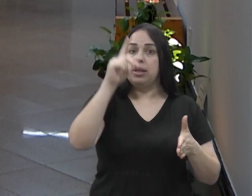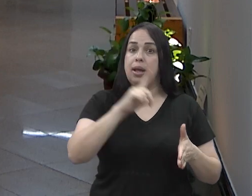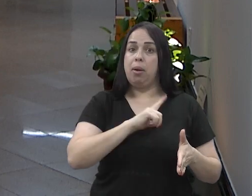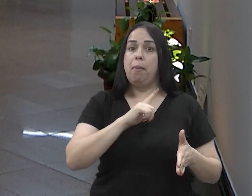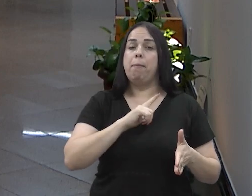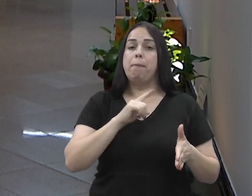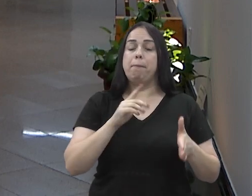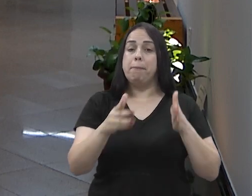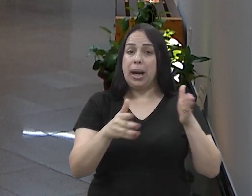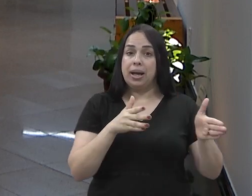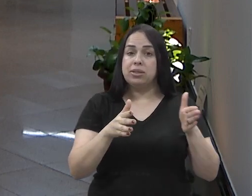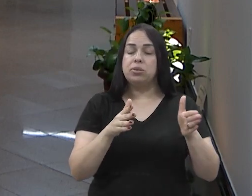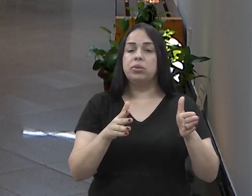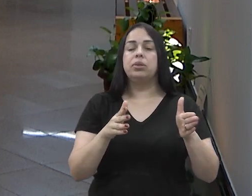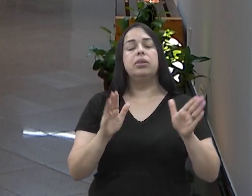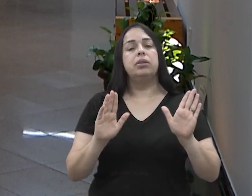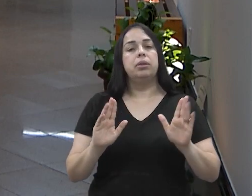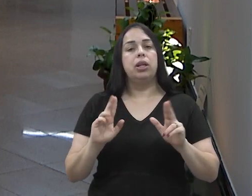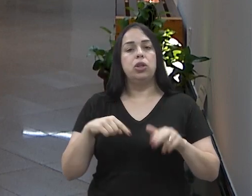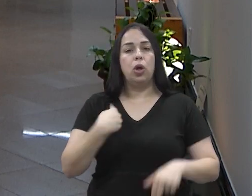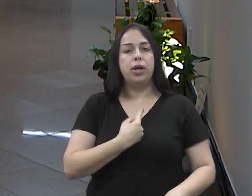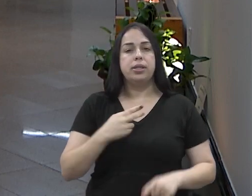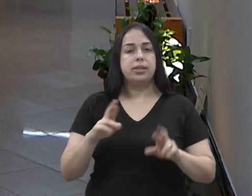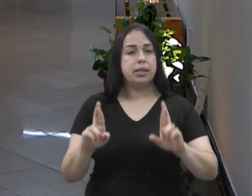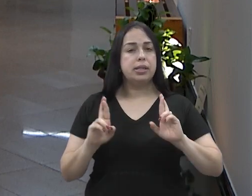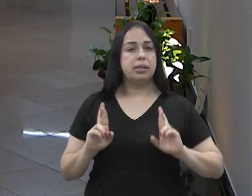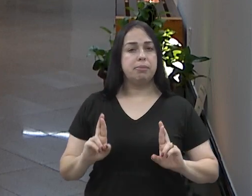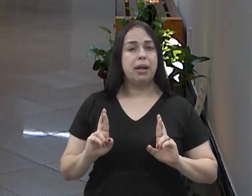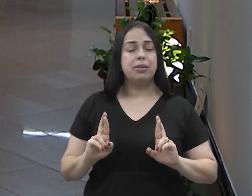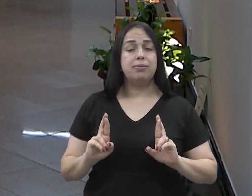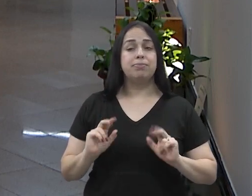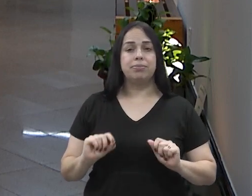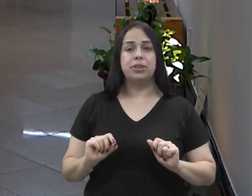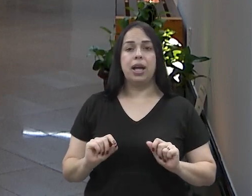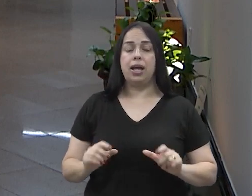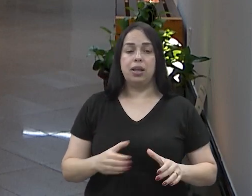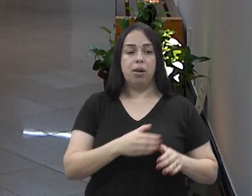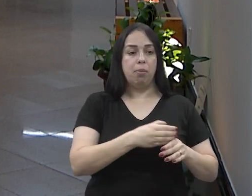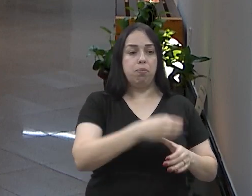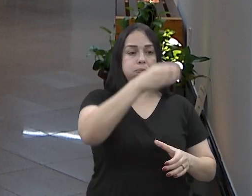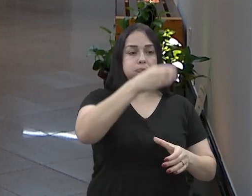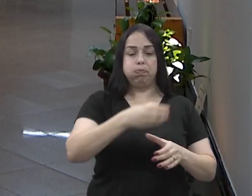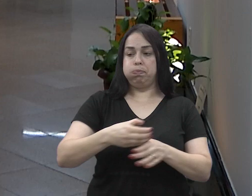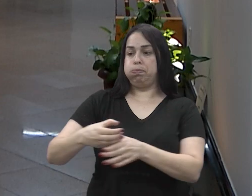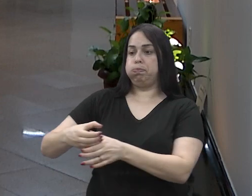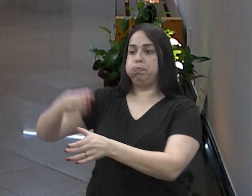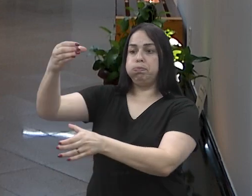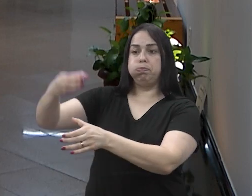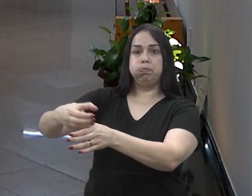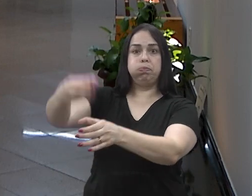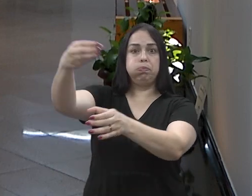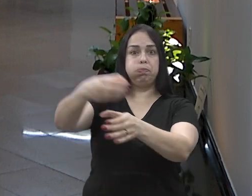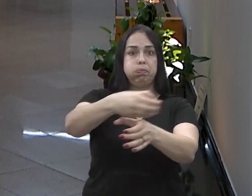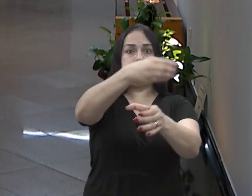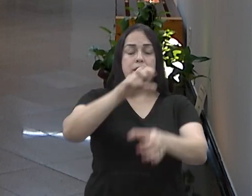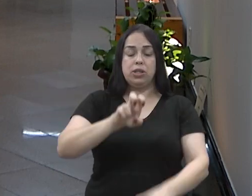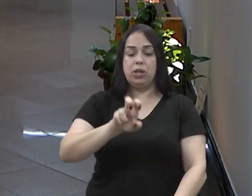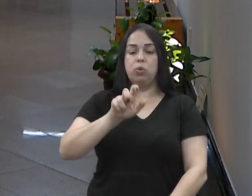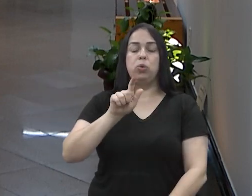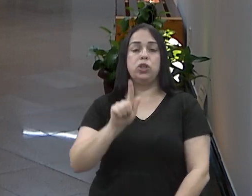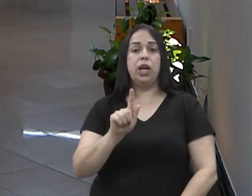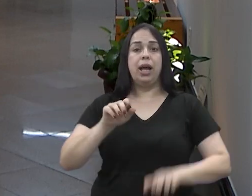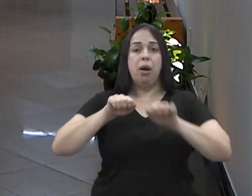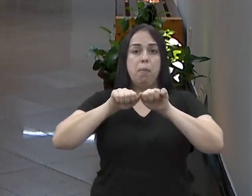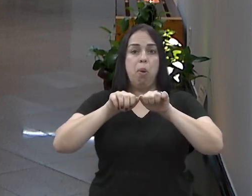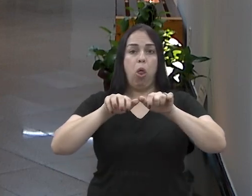é aprovado e com isso a gente espera que a gente tenha as antenas, a estrutura, né, a infraestrutura necessária para que o sinal